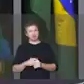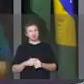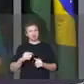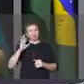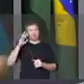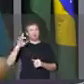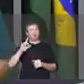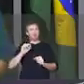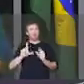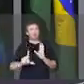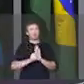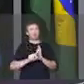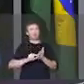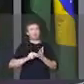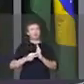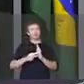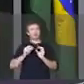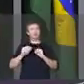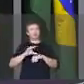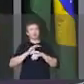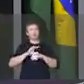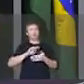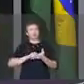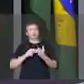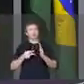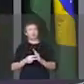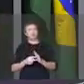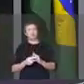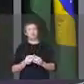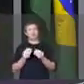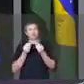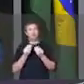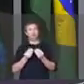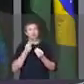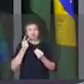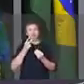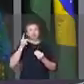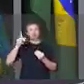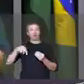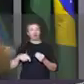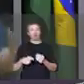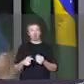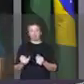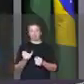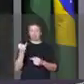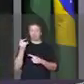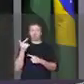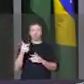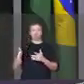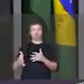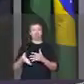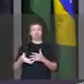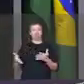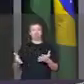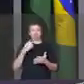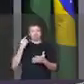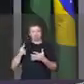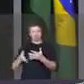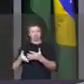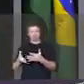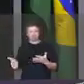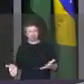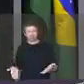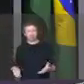do que é lei, do que é constituição. Como é que pode dizer que isso é um caso de pouca importância, que o deputado não é ninguém, ele